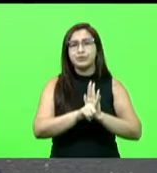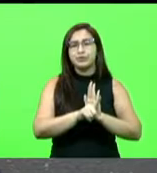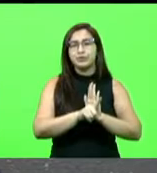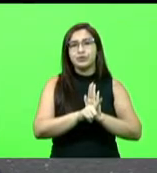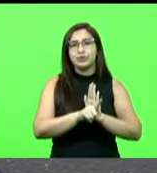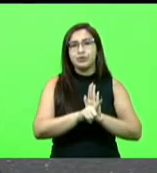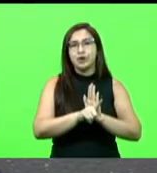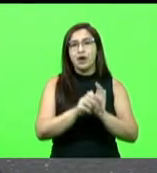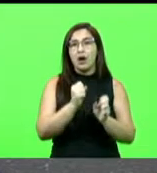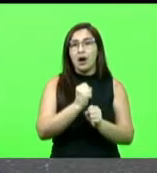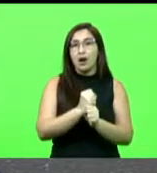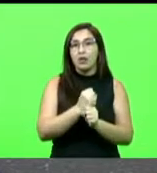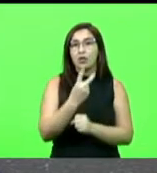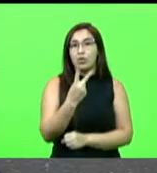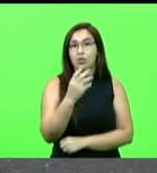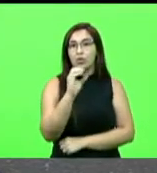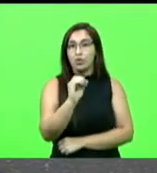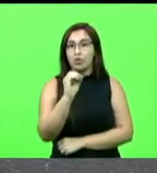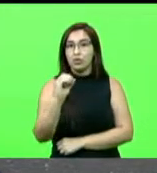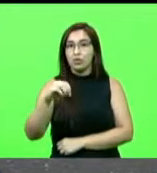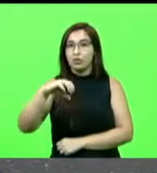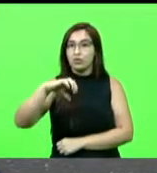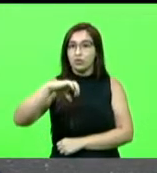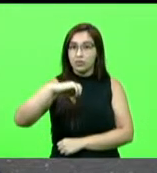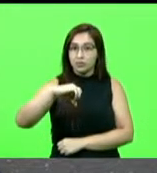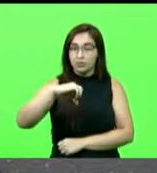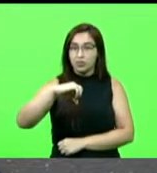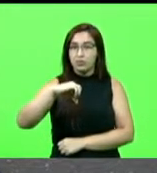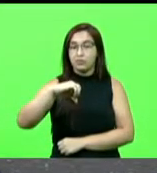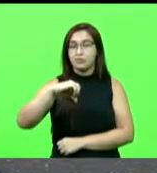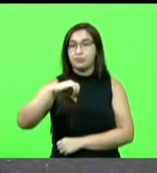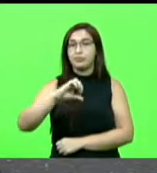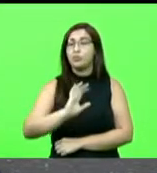em 2009, quando